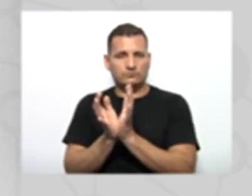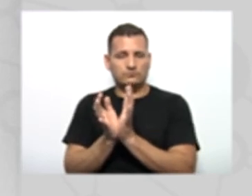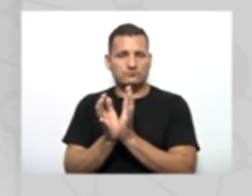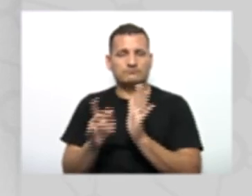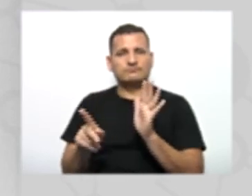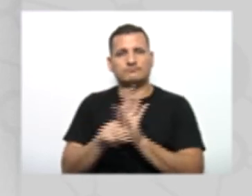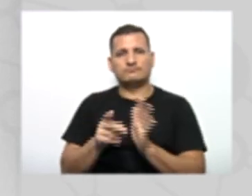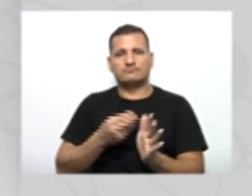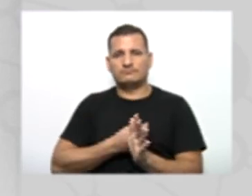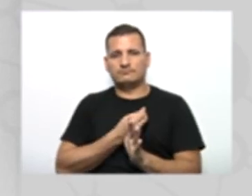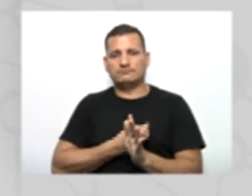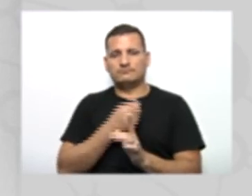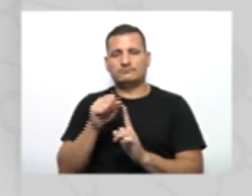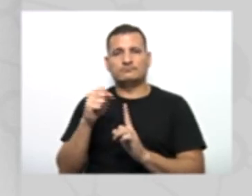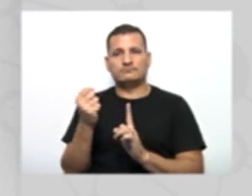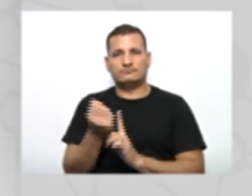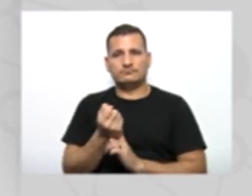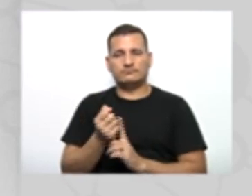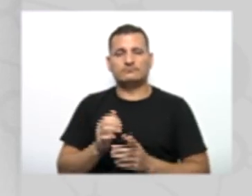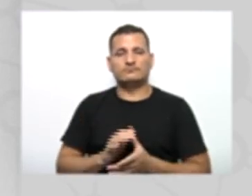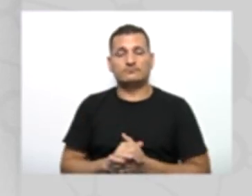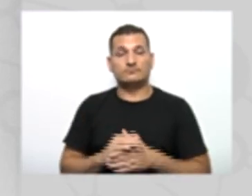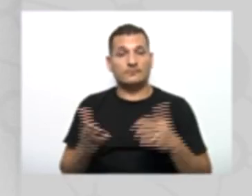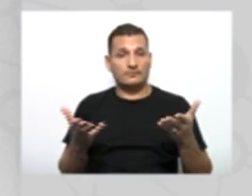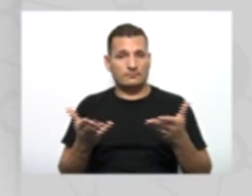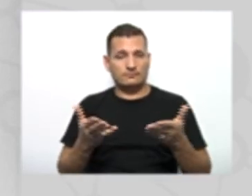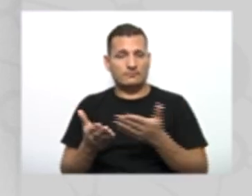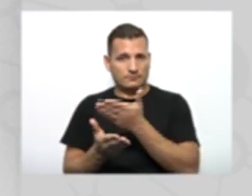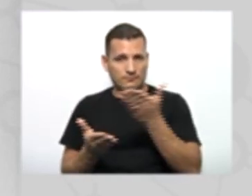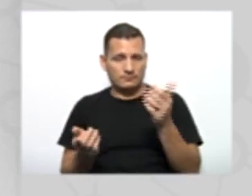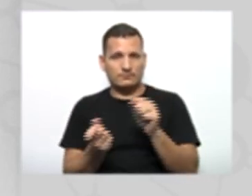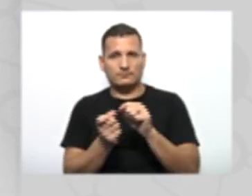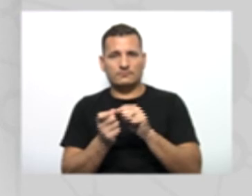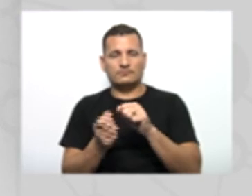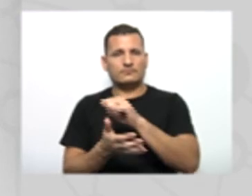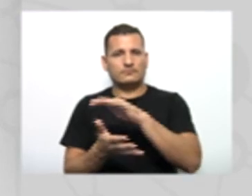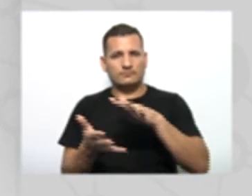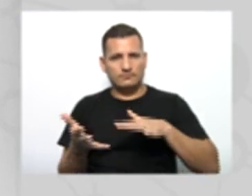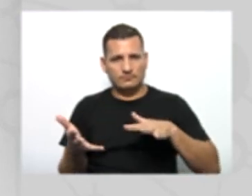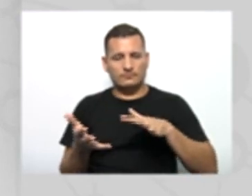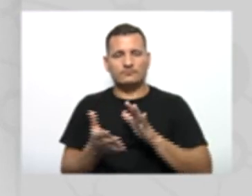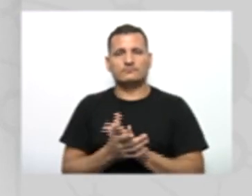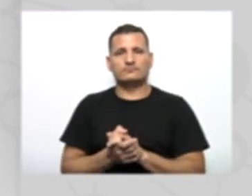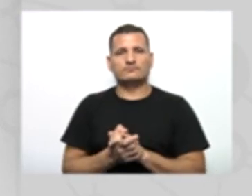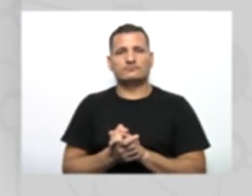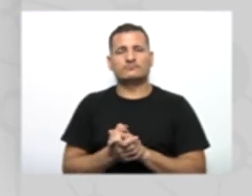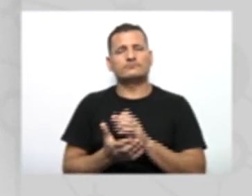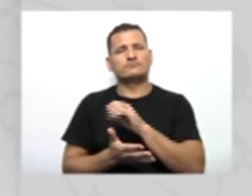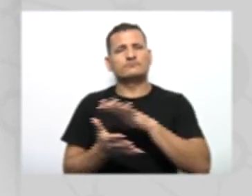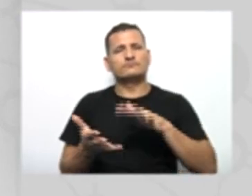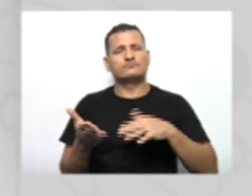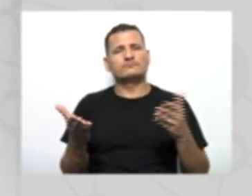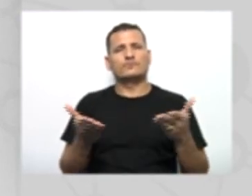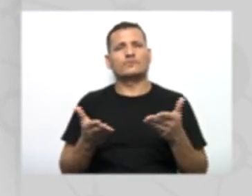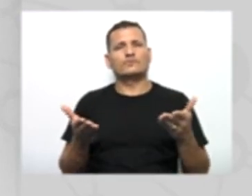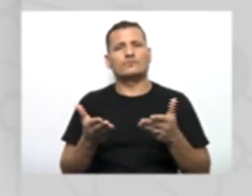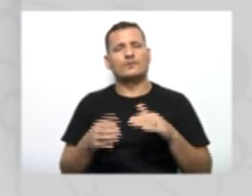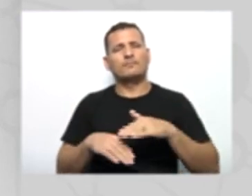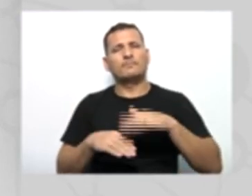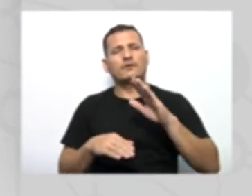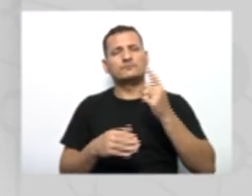essa legislação com o objetivo de ajudar no combate à discriminação religiosa, ao racismo que existe na